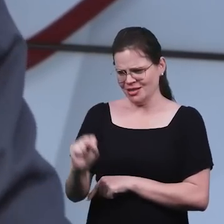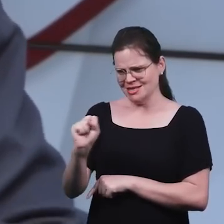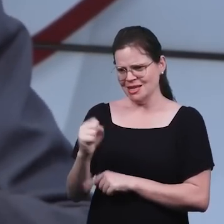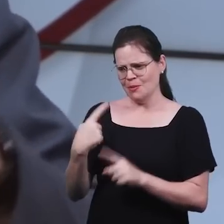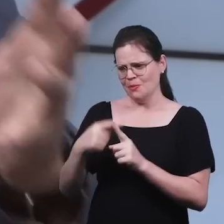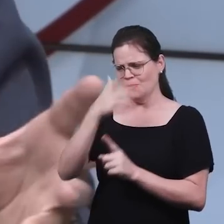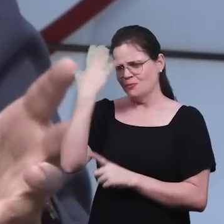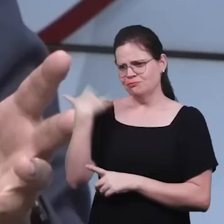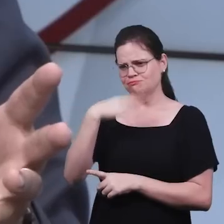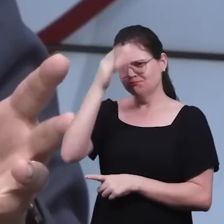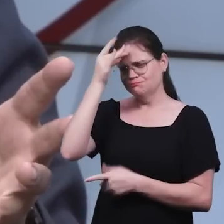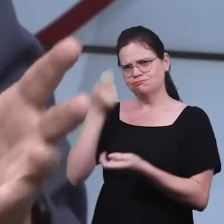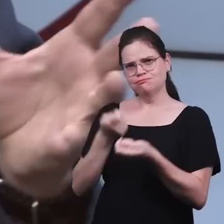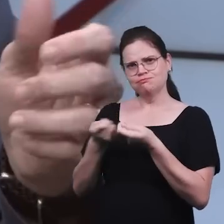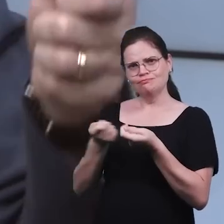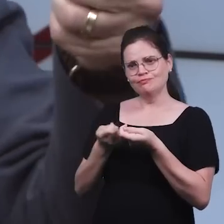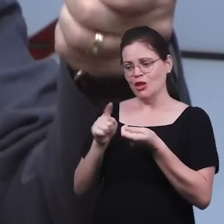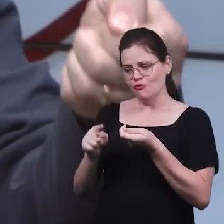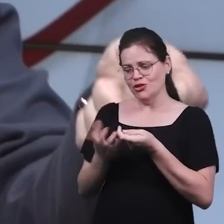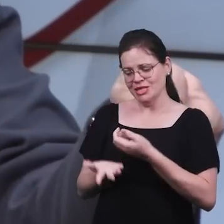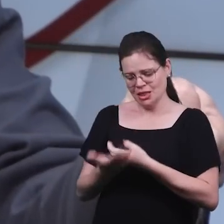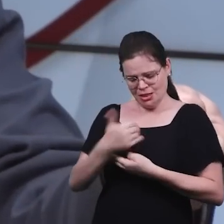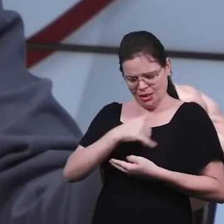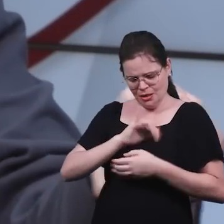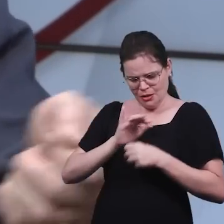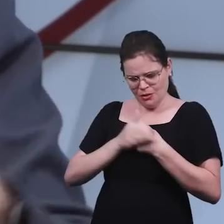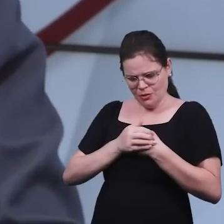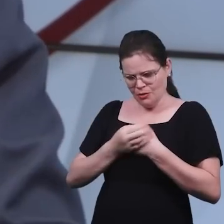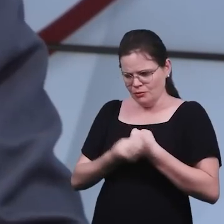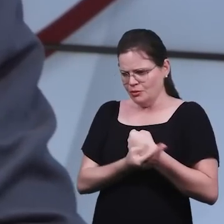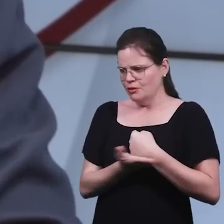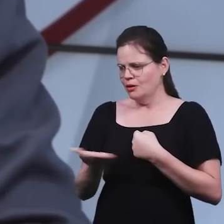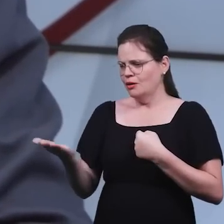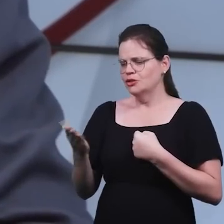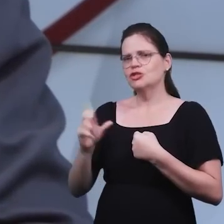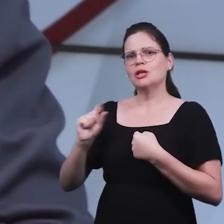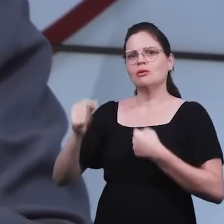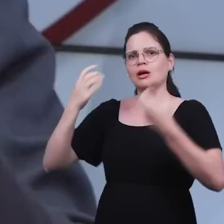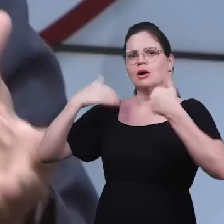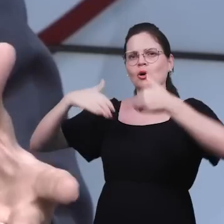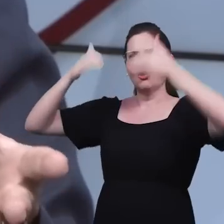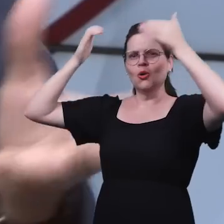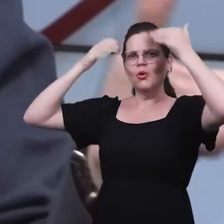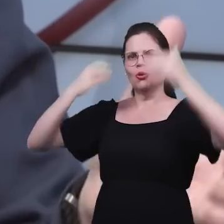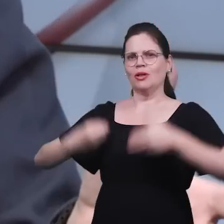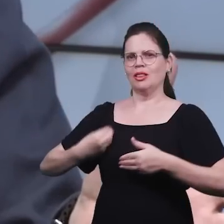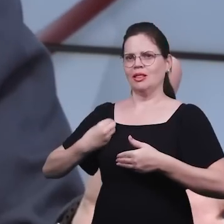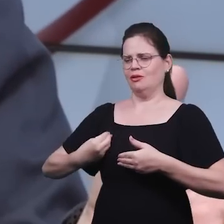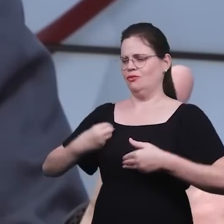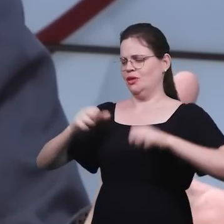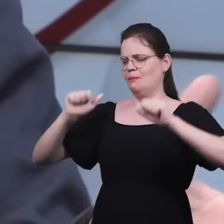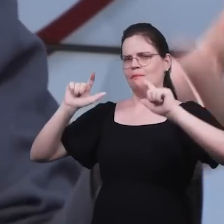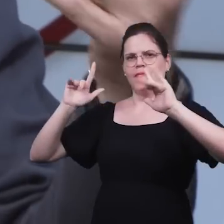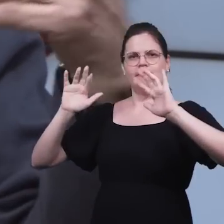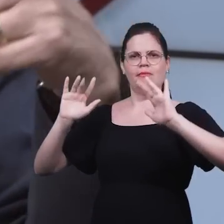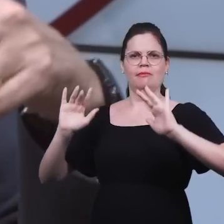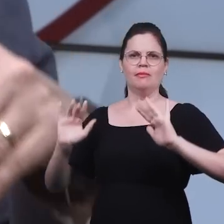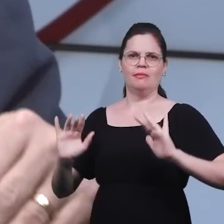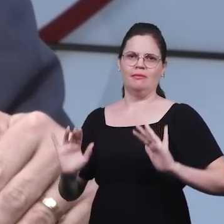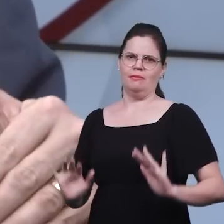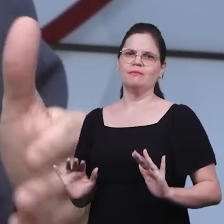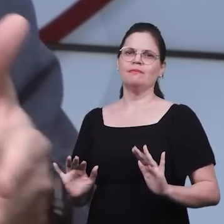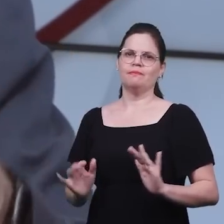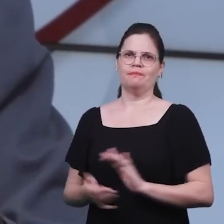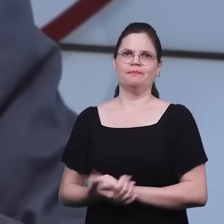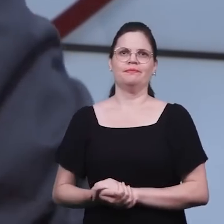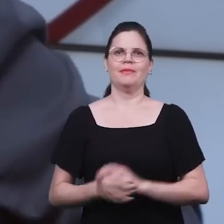revelada, no governo do Espírito Santo. O que guardar, esse receberá o bem maior, que é a coroa da vida e a bênção